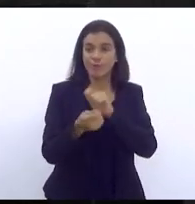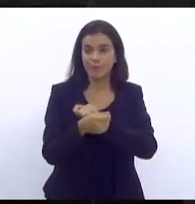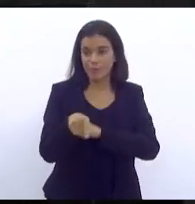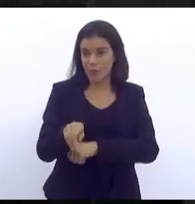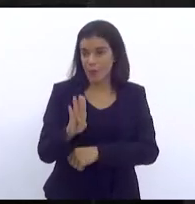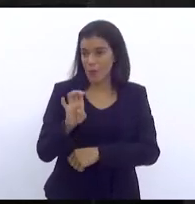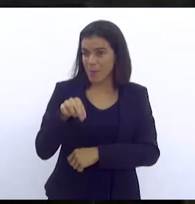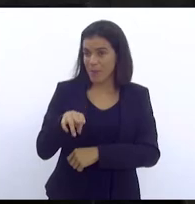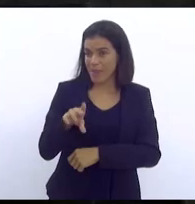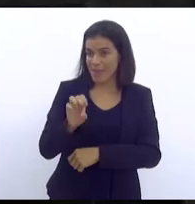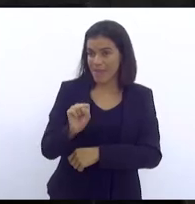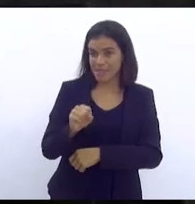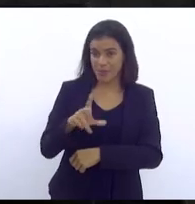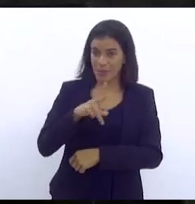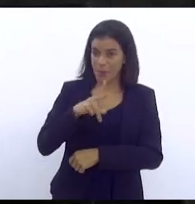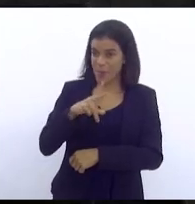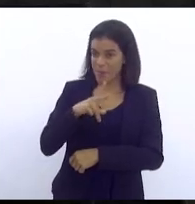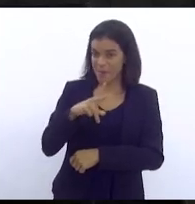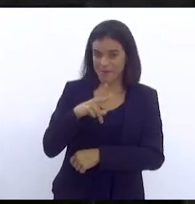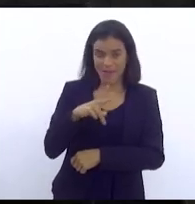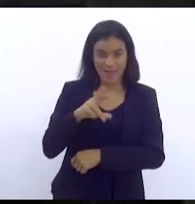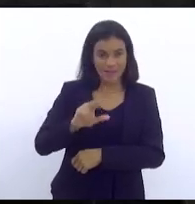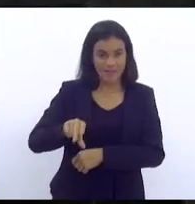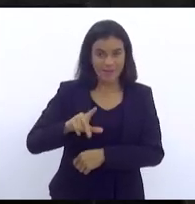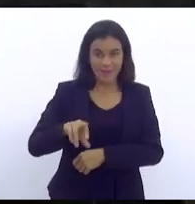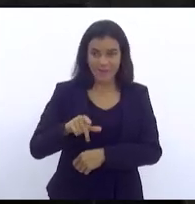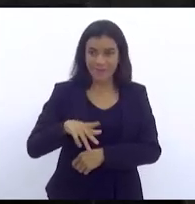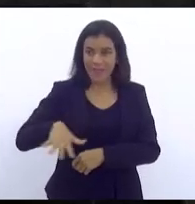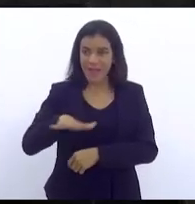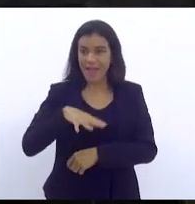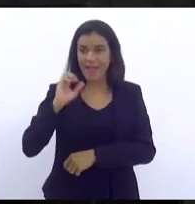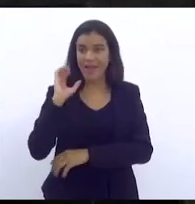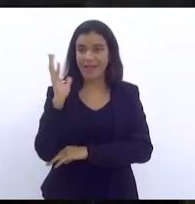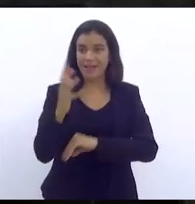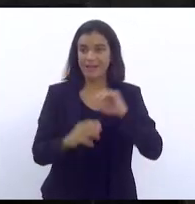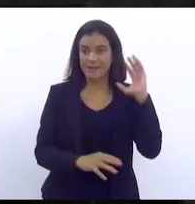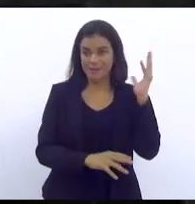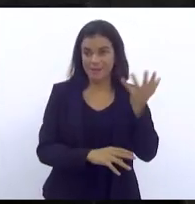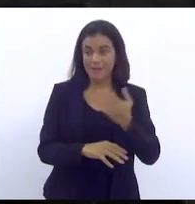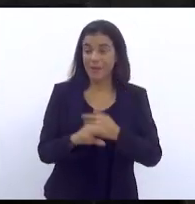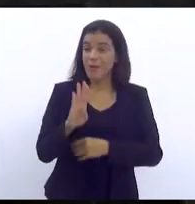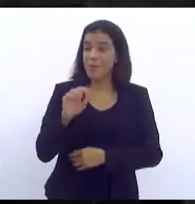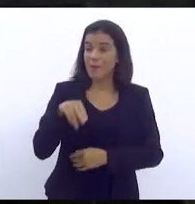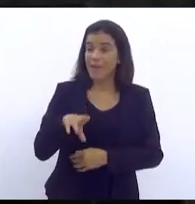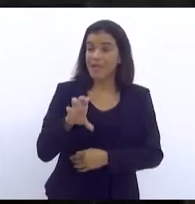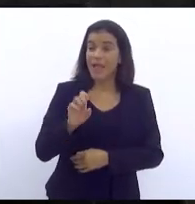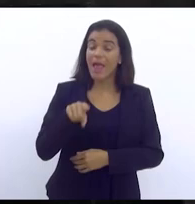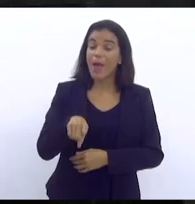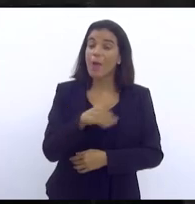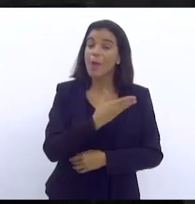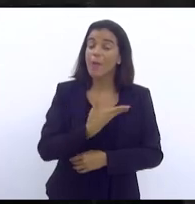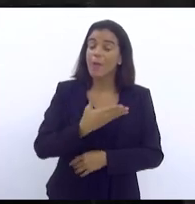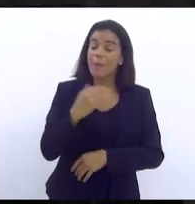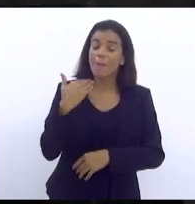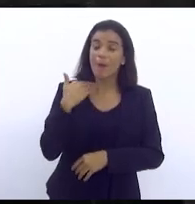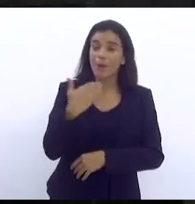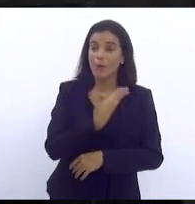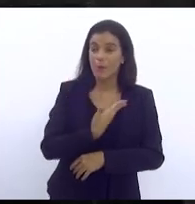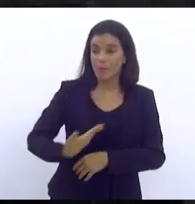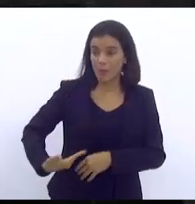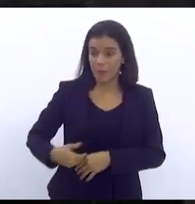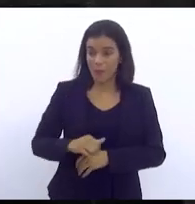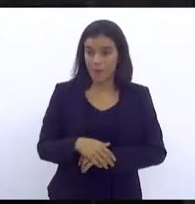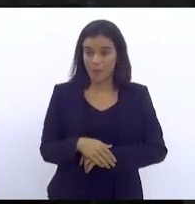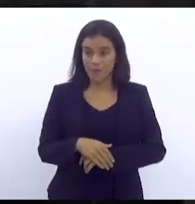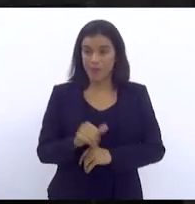empresa de consultoria privada Eu já trabalhei em consultoria privada na área ambiental muitos anos o BDS é um banco público a Gena apesar de